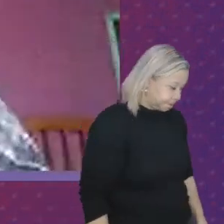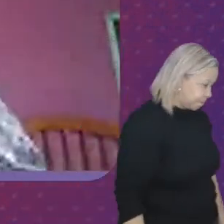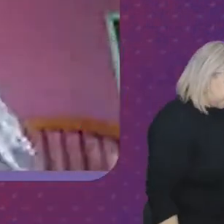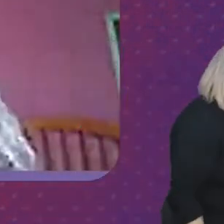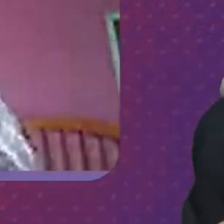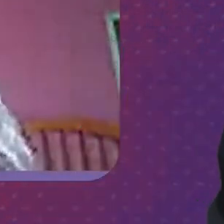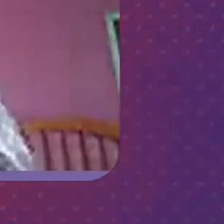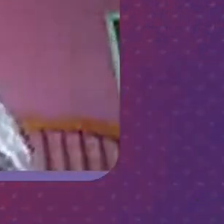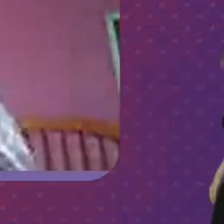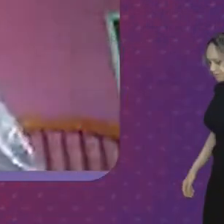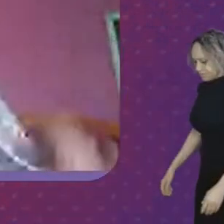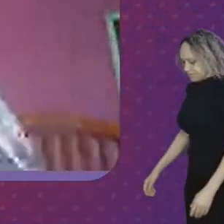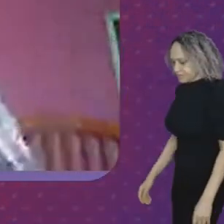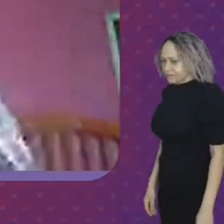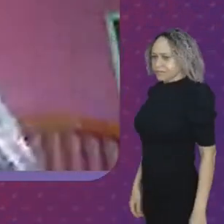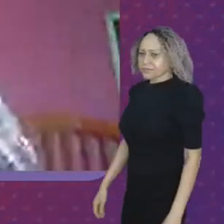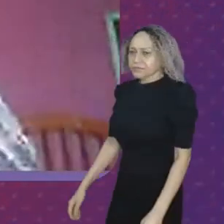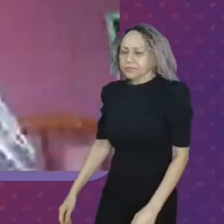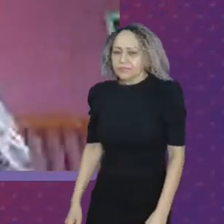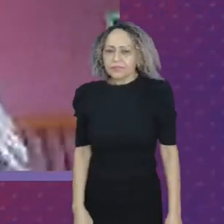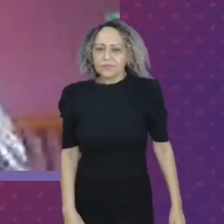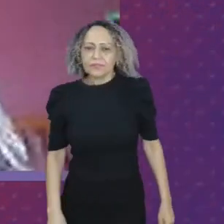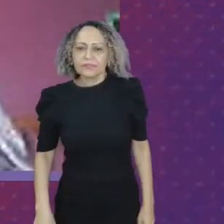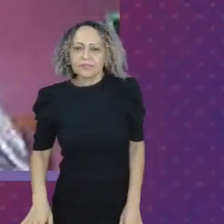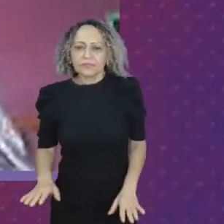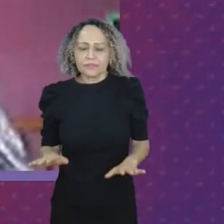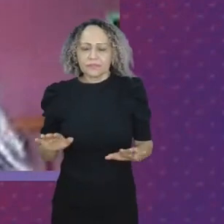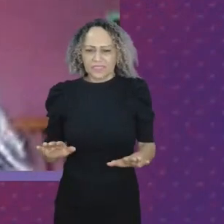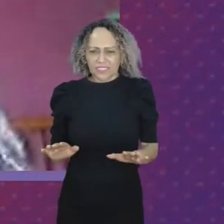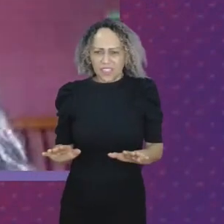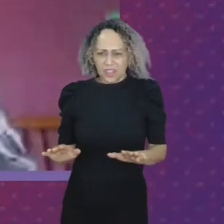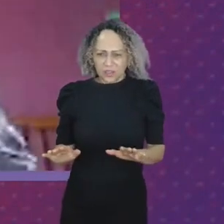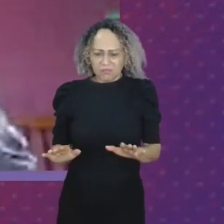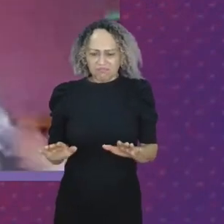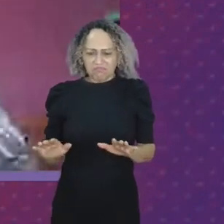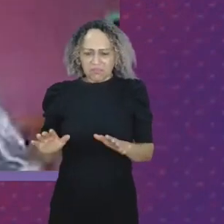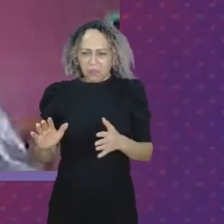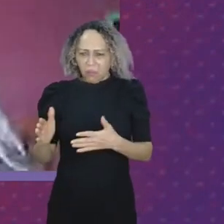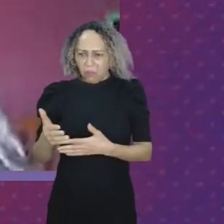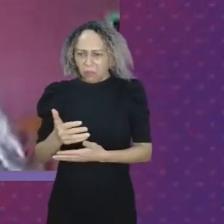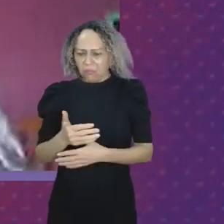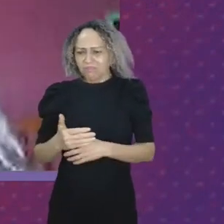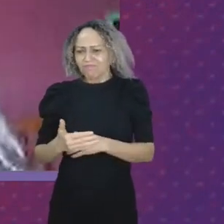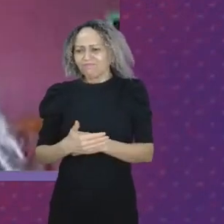acha que o golpe contra a presidenta Dilma foi, no final das contas,